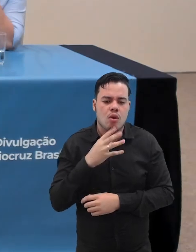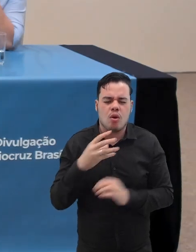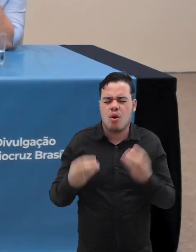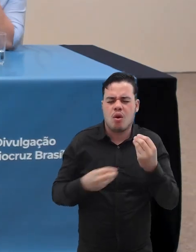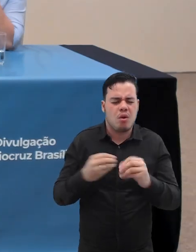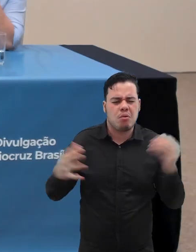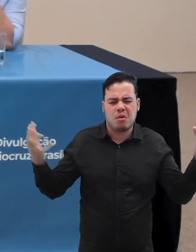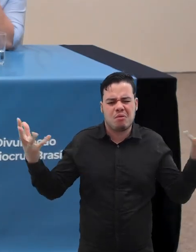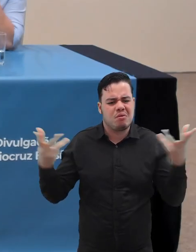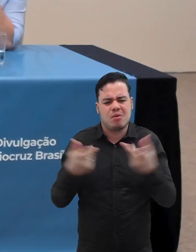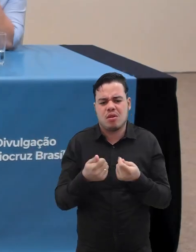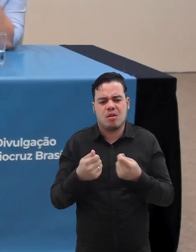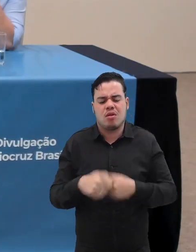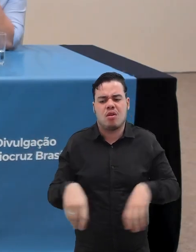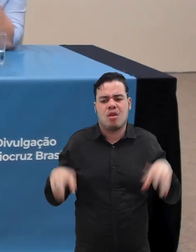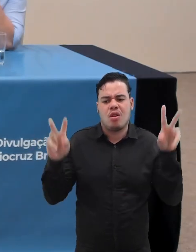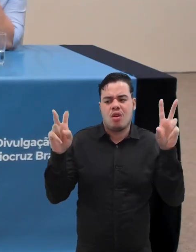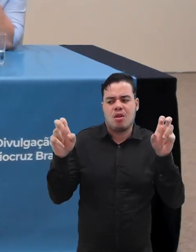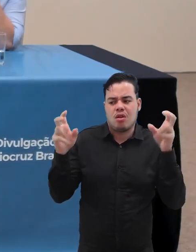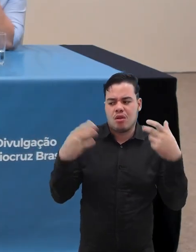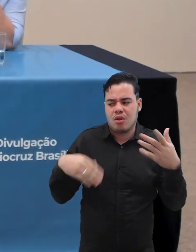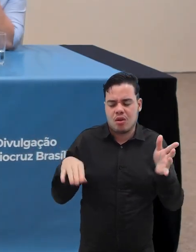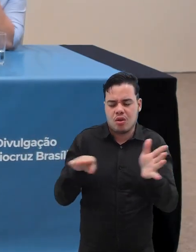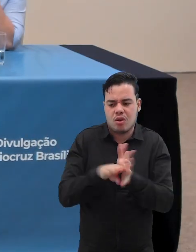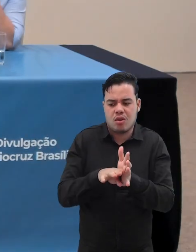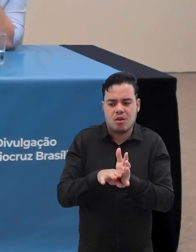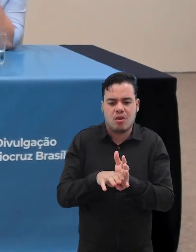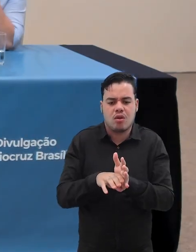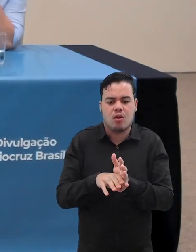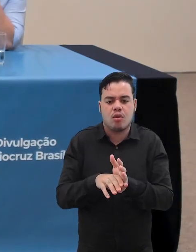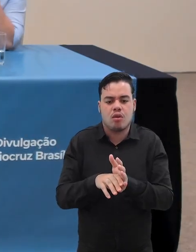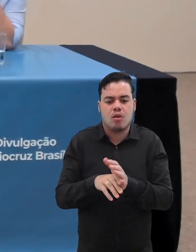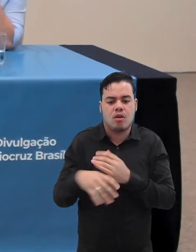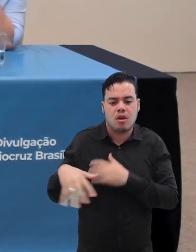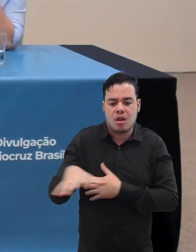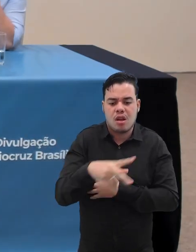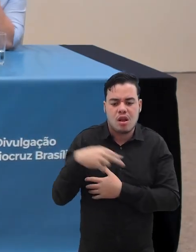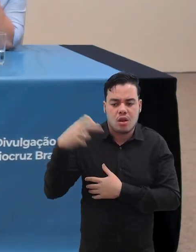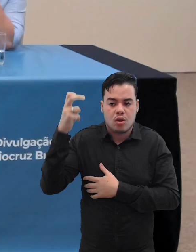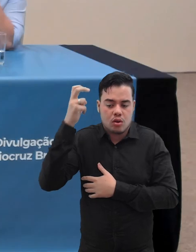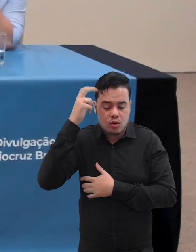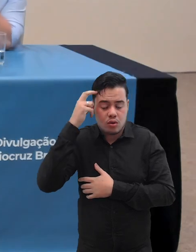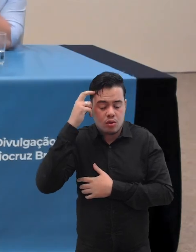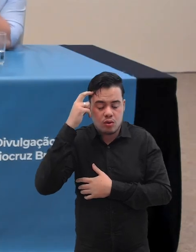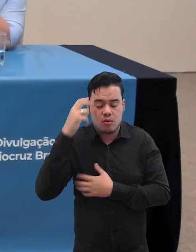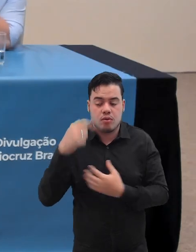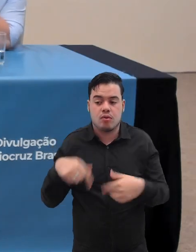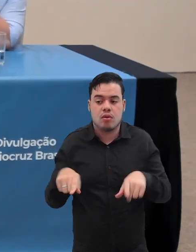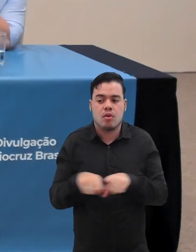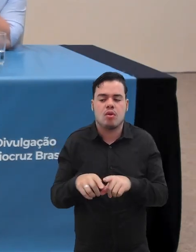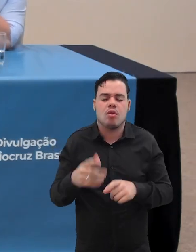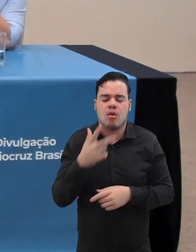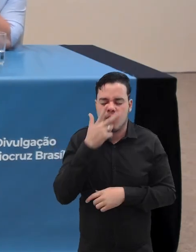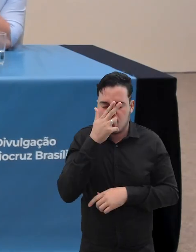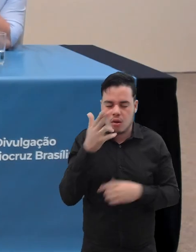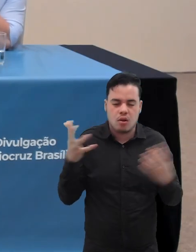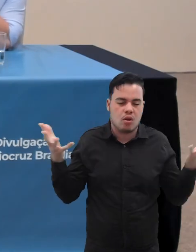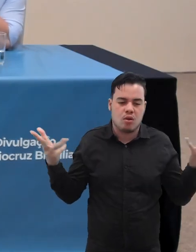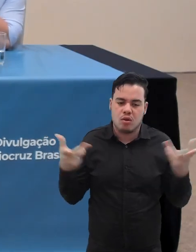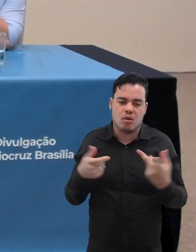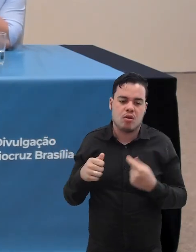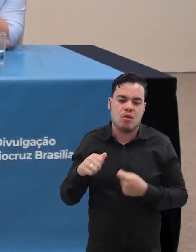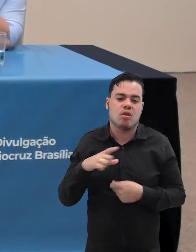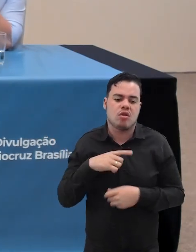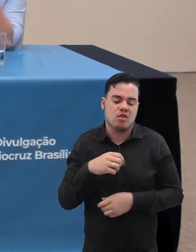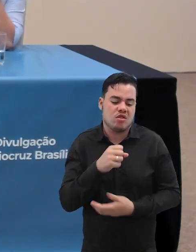maravilhoso foi a implementação dos pontos de cultura e acho sensacional que a gente, de fato, possa